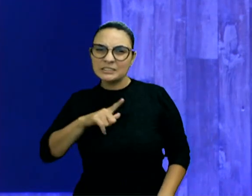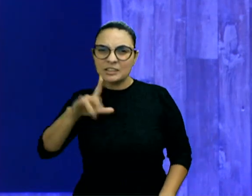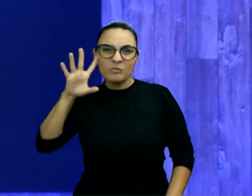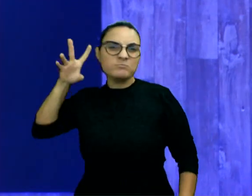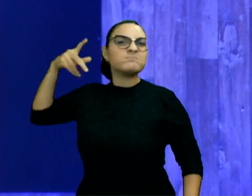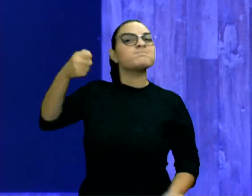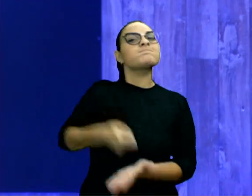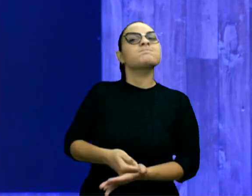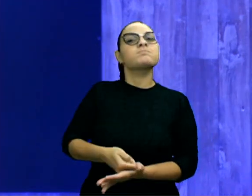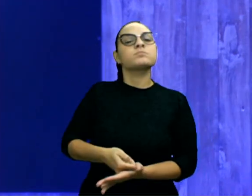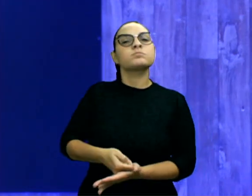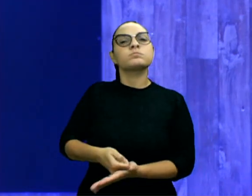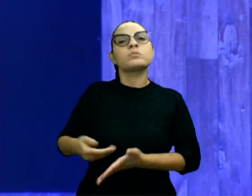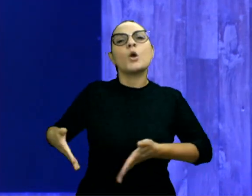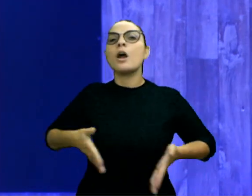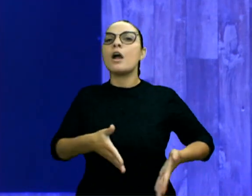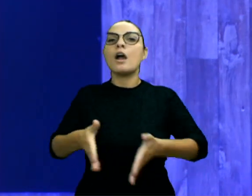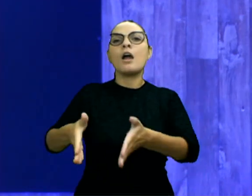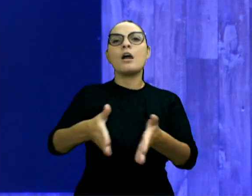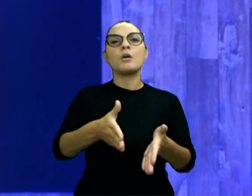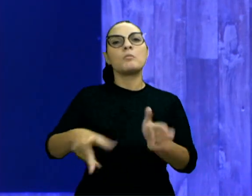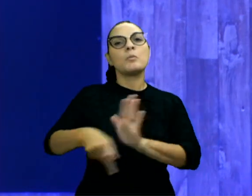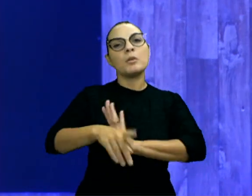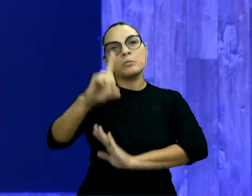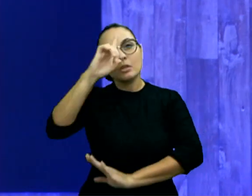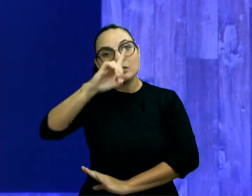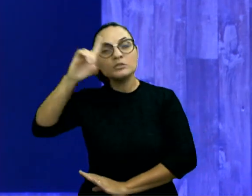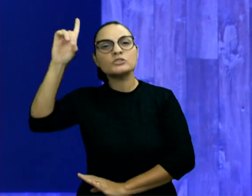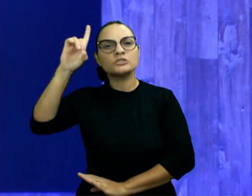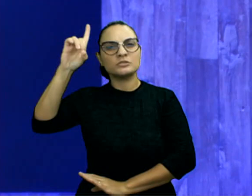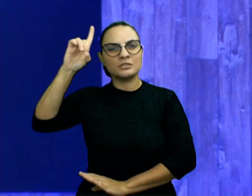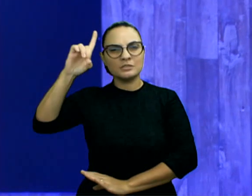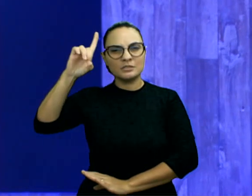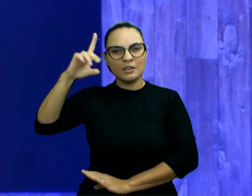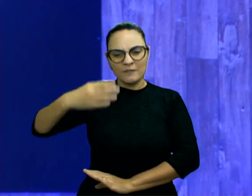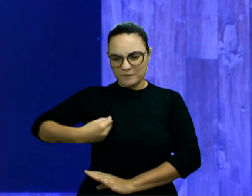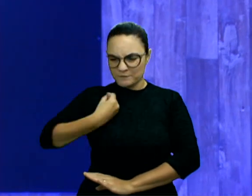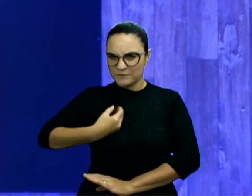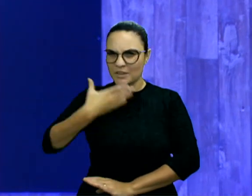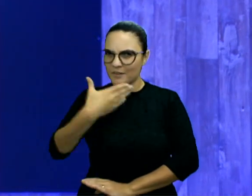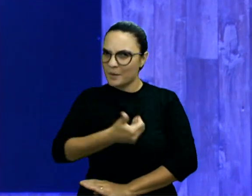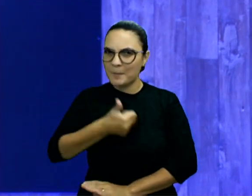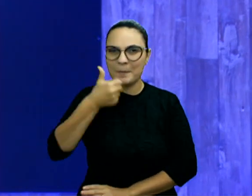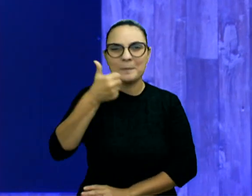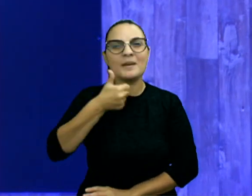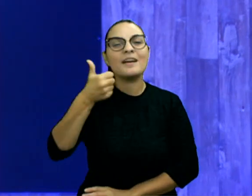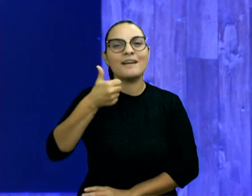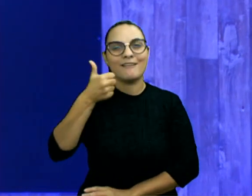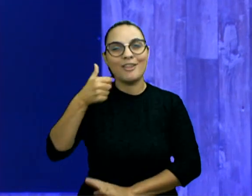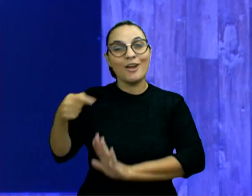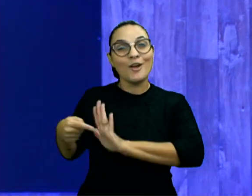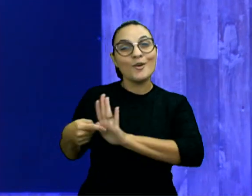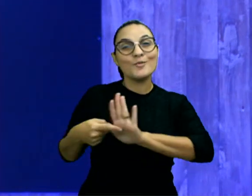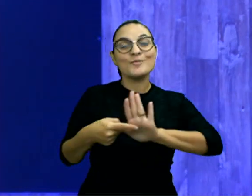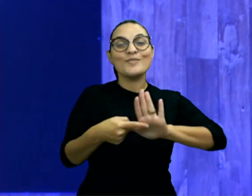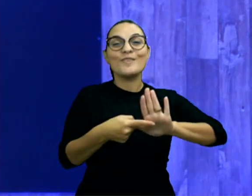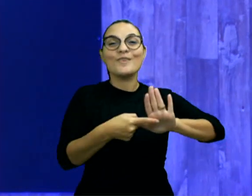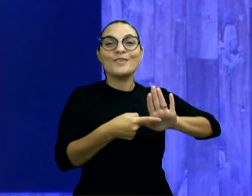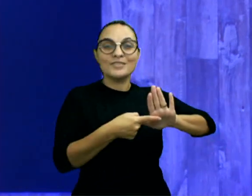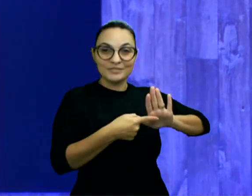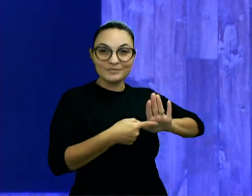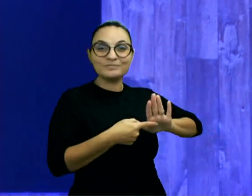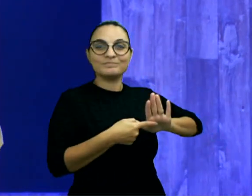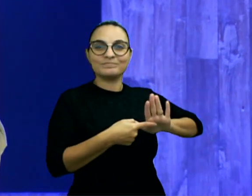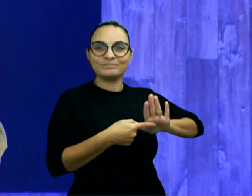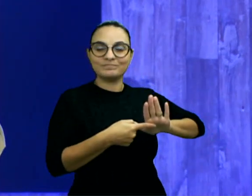decide andar em retidão, fazer a diferença, você se destaca. E você